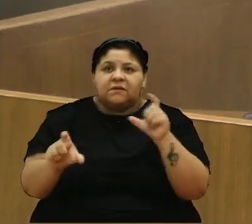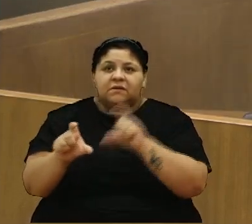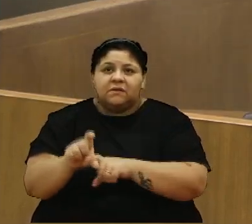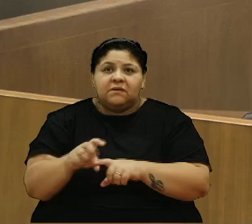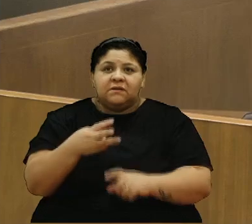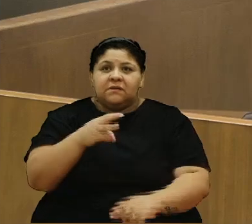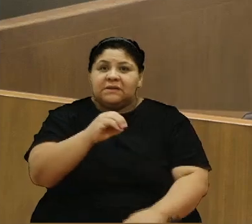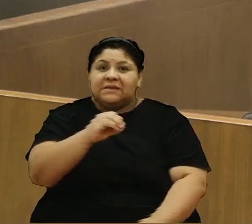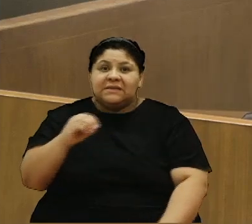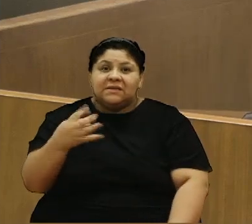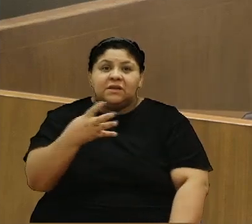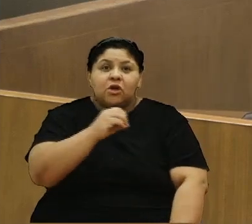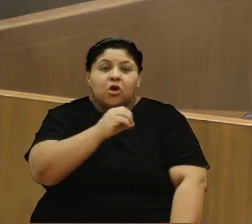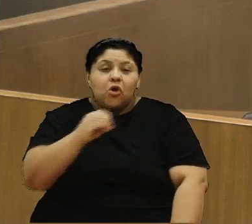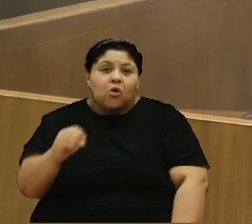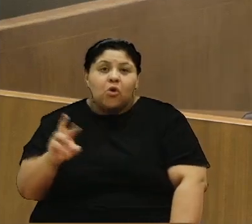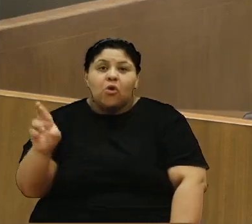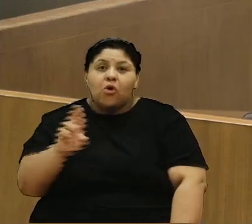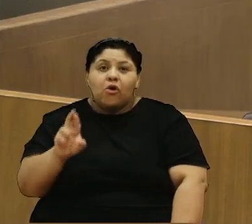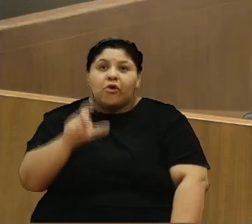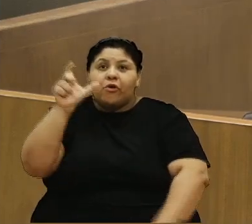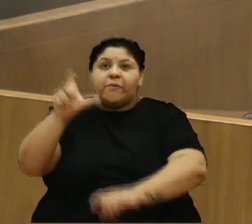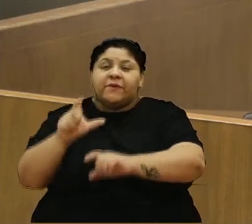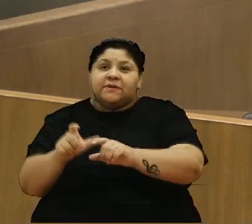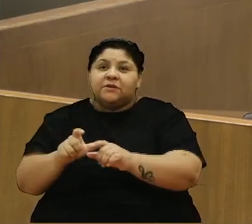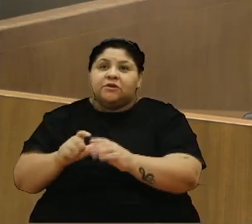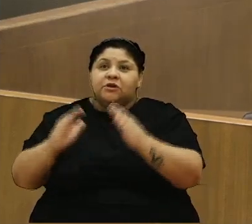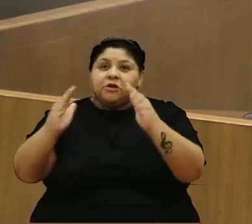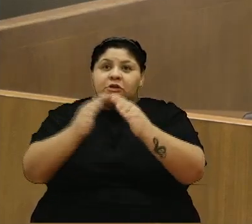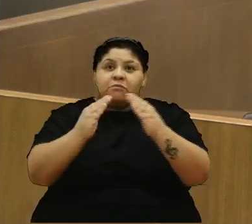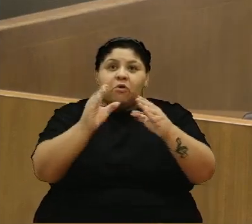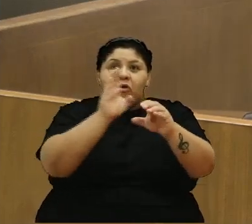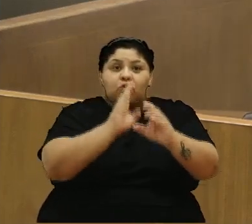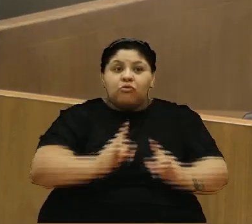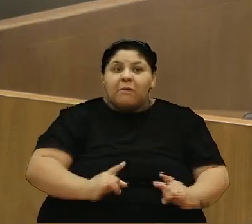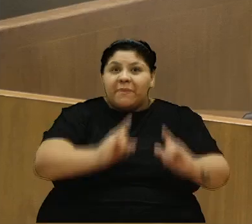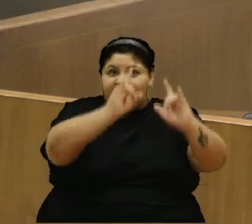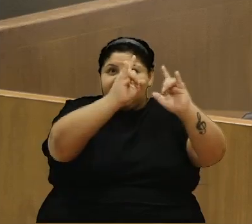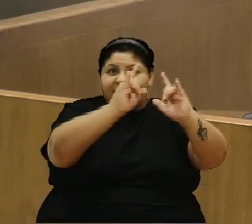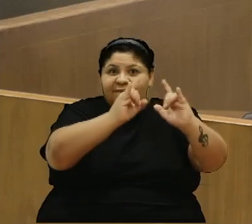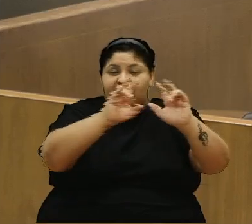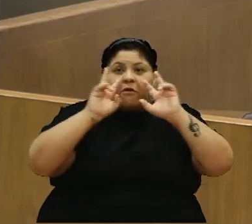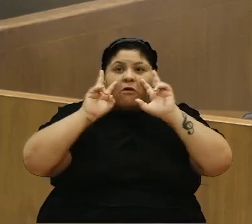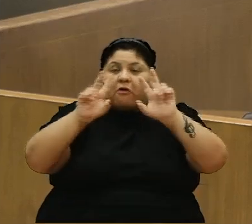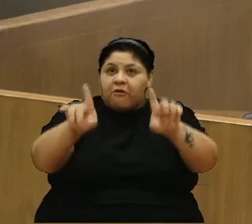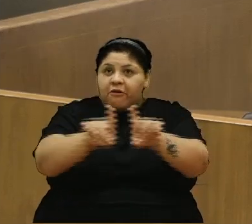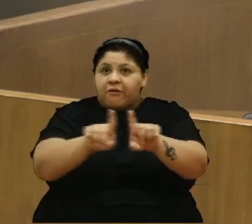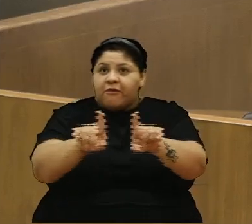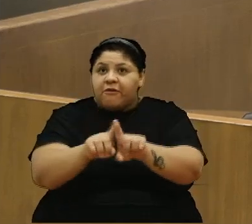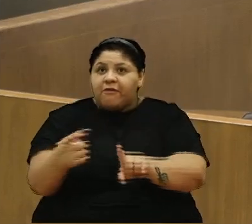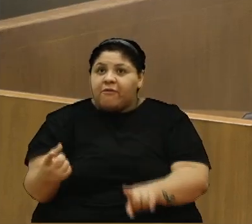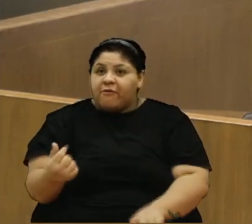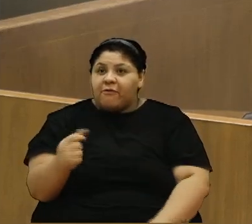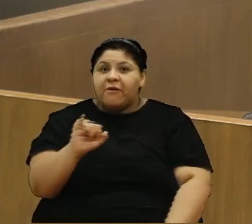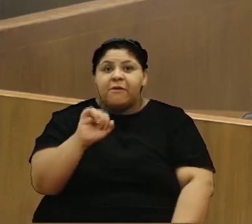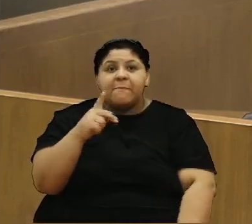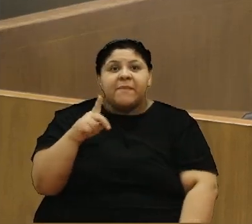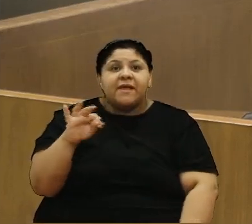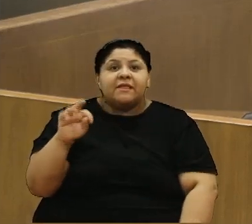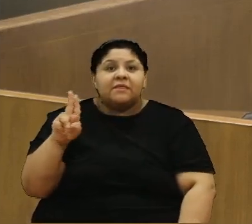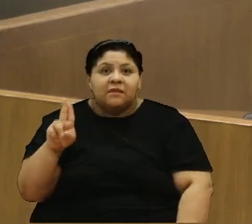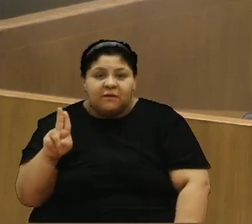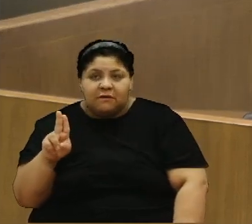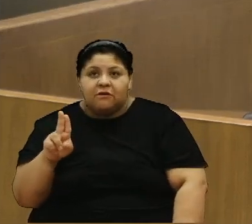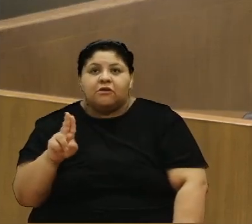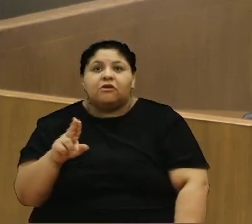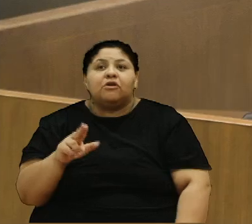400 reais de pessoas que residem num apartamento do Campos da Serra. Nós vemos também o valor do IPTU, que é uma demanda